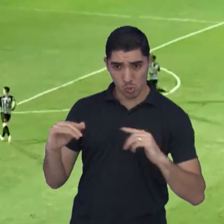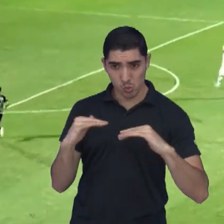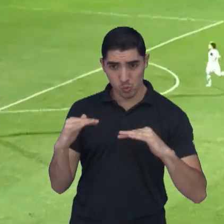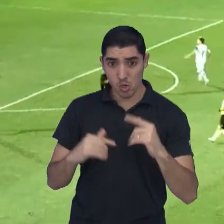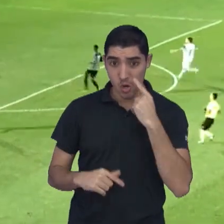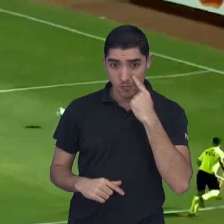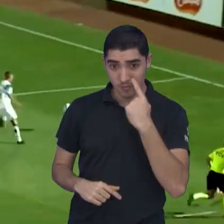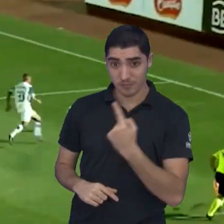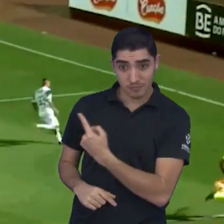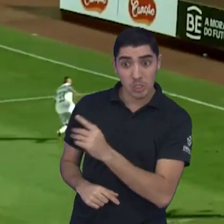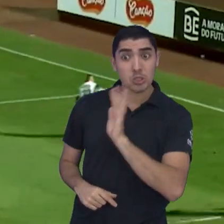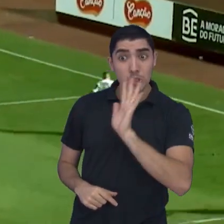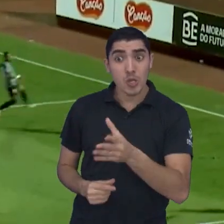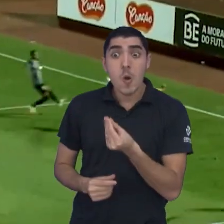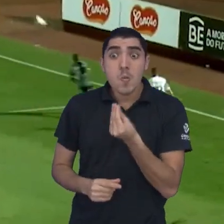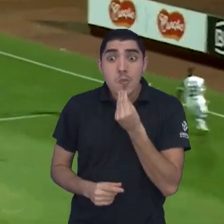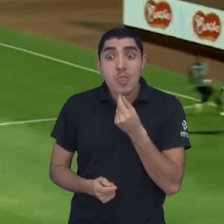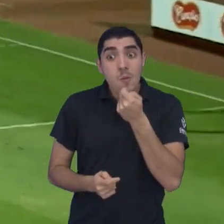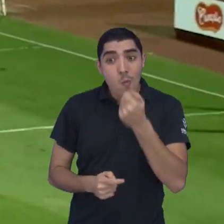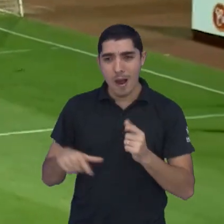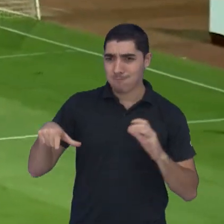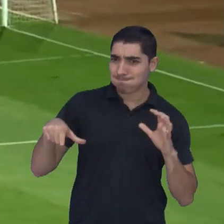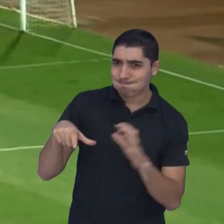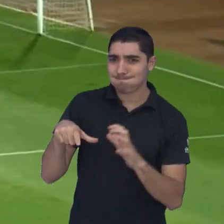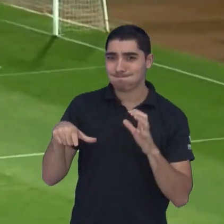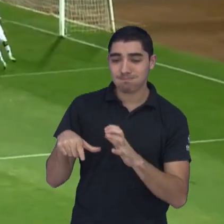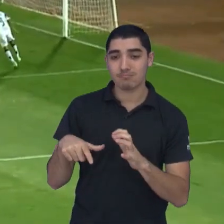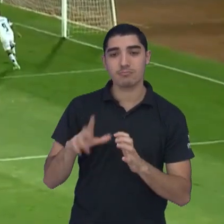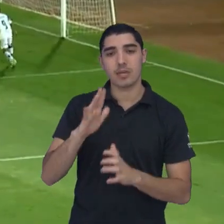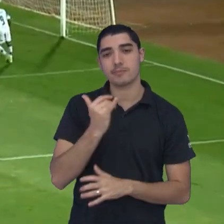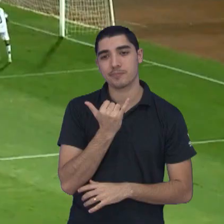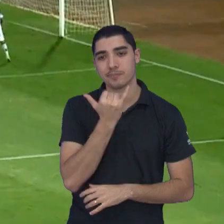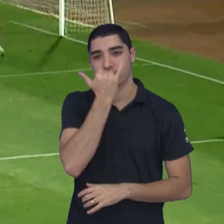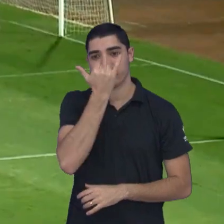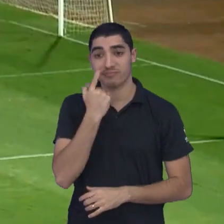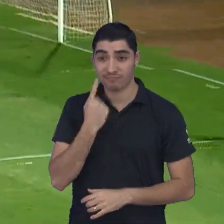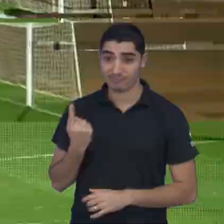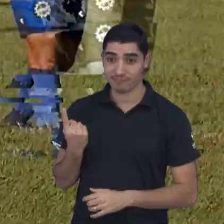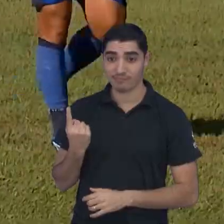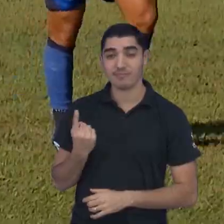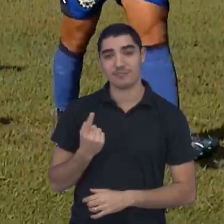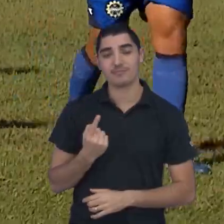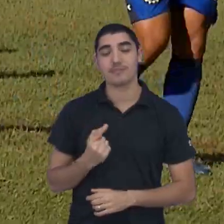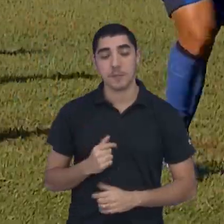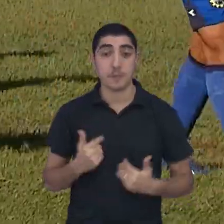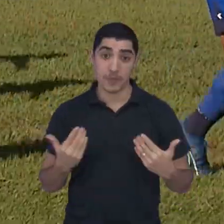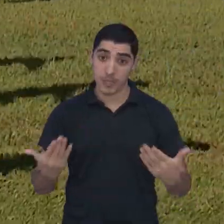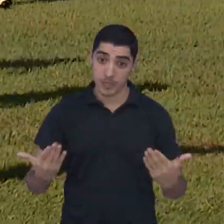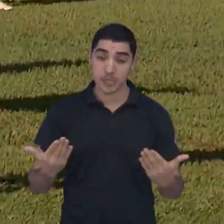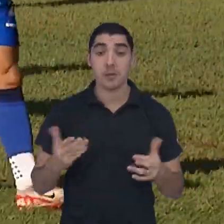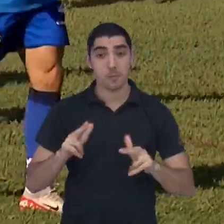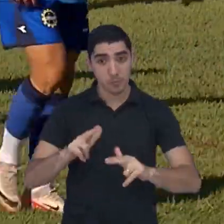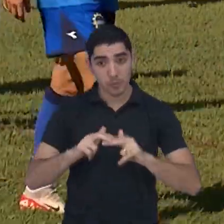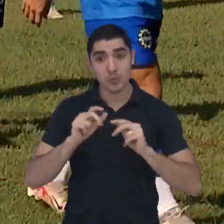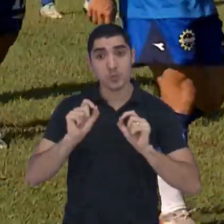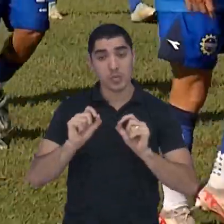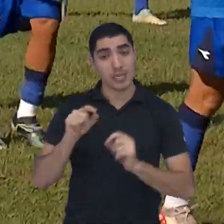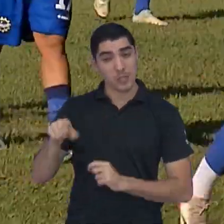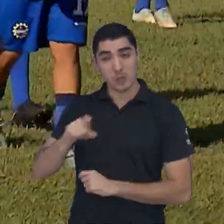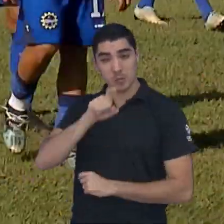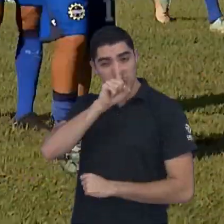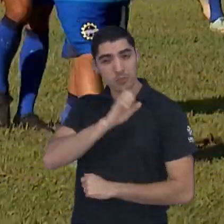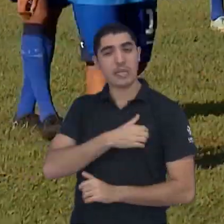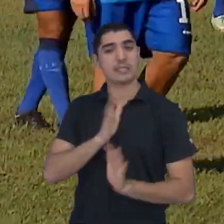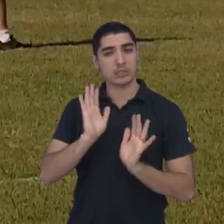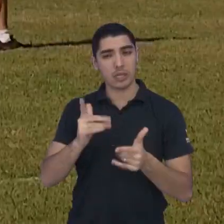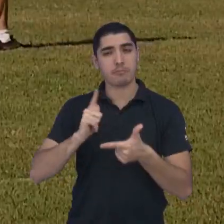o time criou oportunidades de gols, mas falhou na conclusão das jogadas. Um problema recorrente da equipe dentro